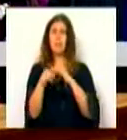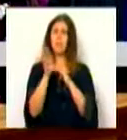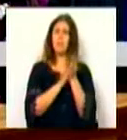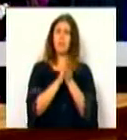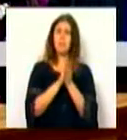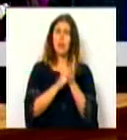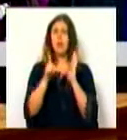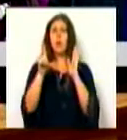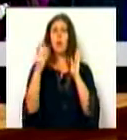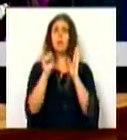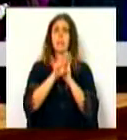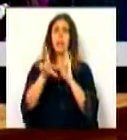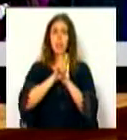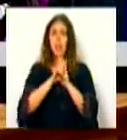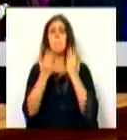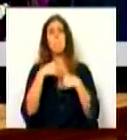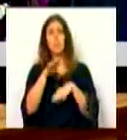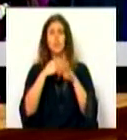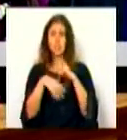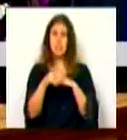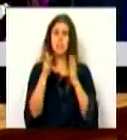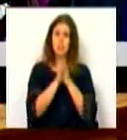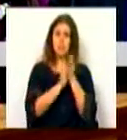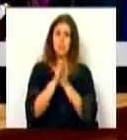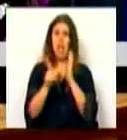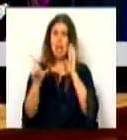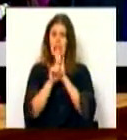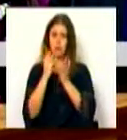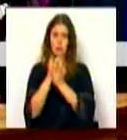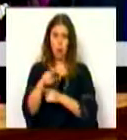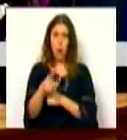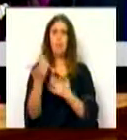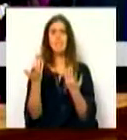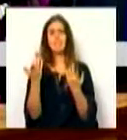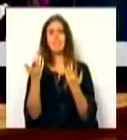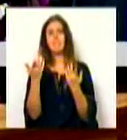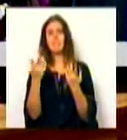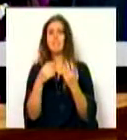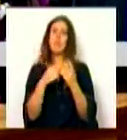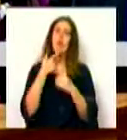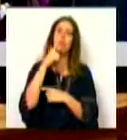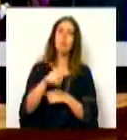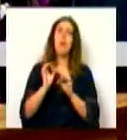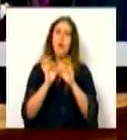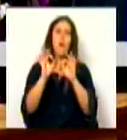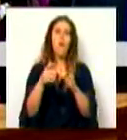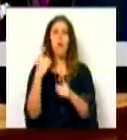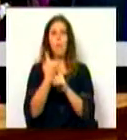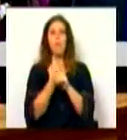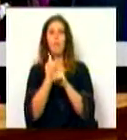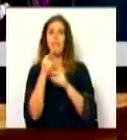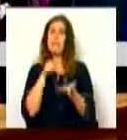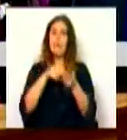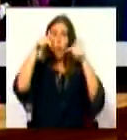um decreto-lei, mas fazê-la através de uma lei é remeter para as calendas algo que é